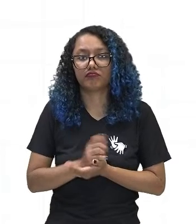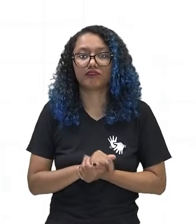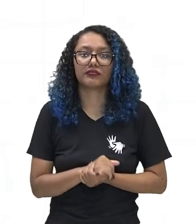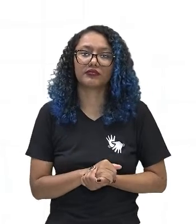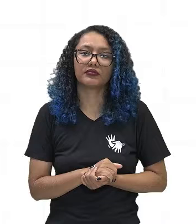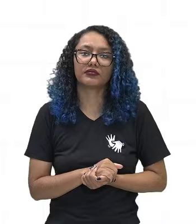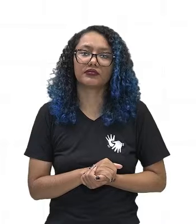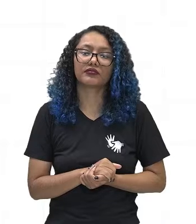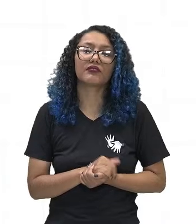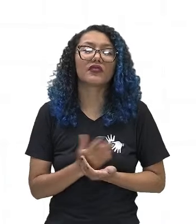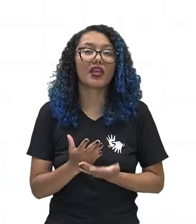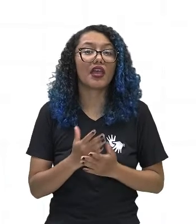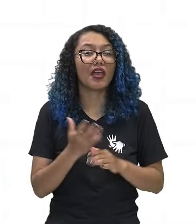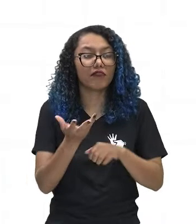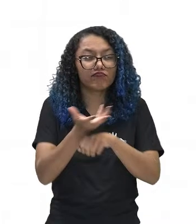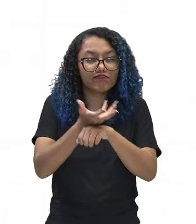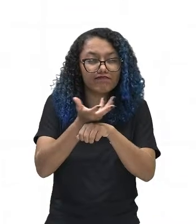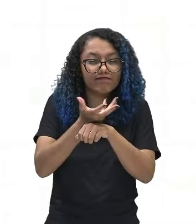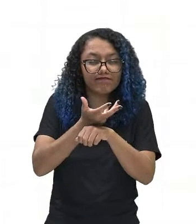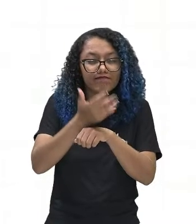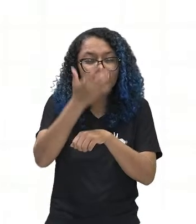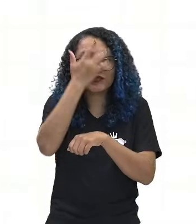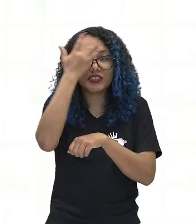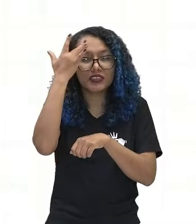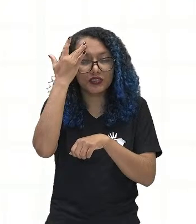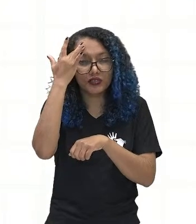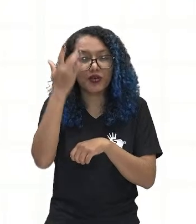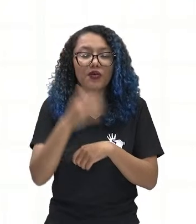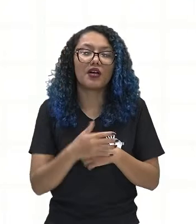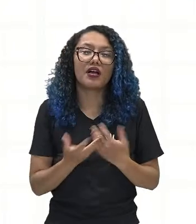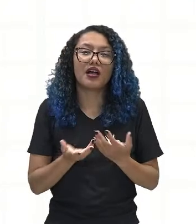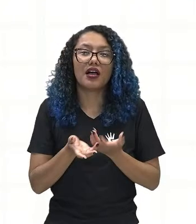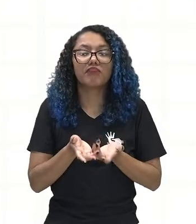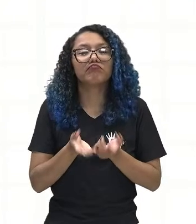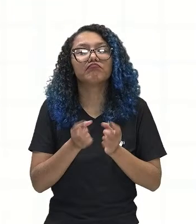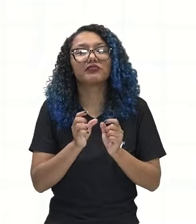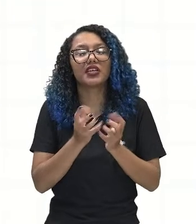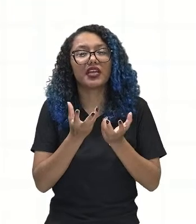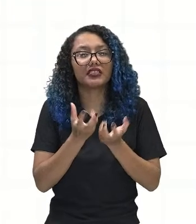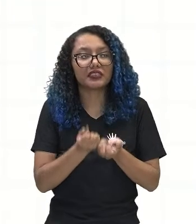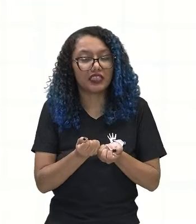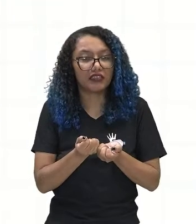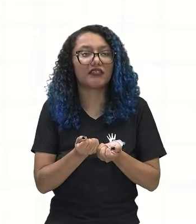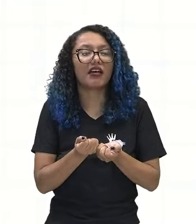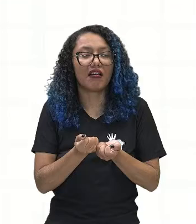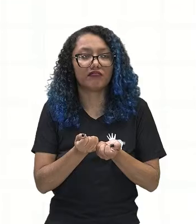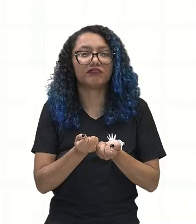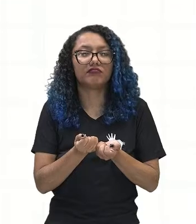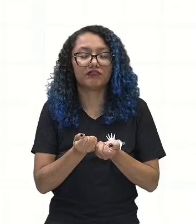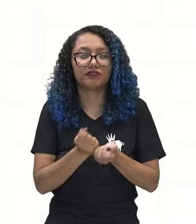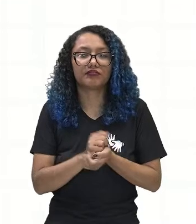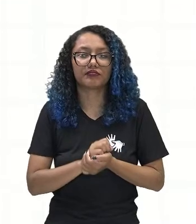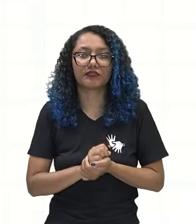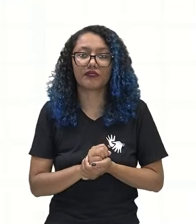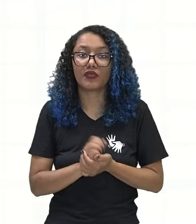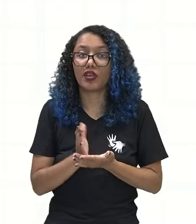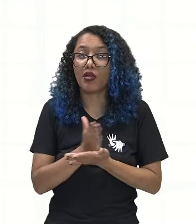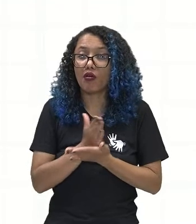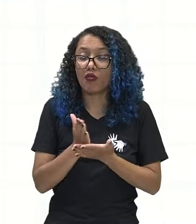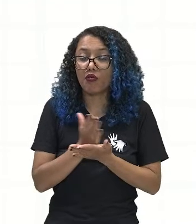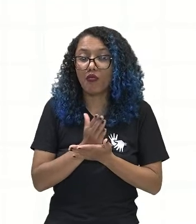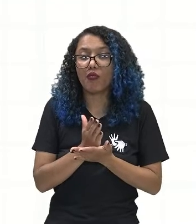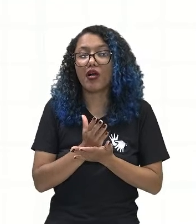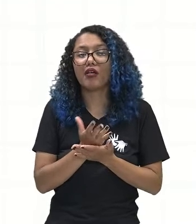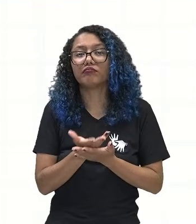convencer o público a adotar uma determinada atitude ou a aderir a um grupo